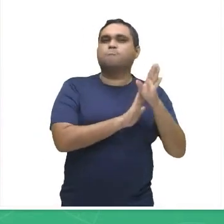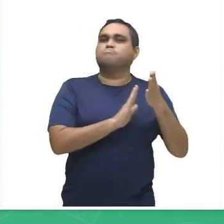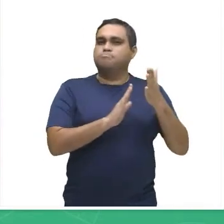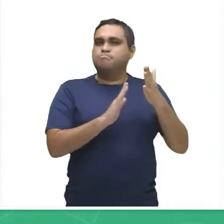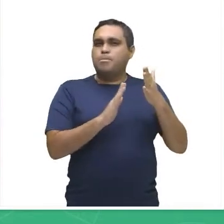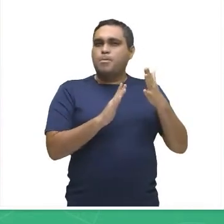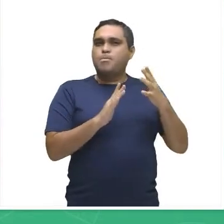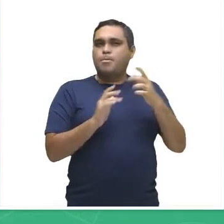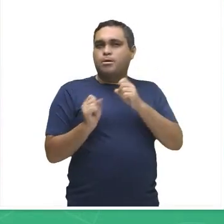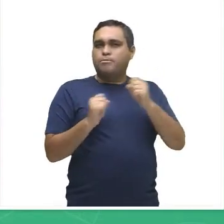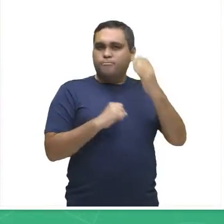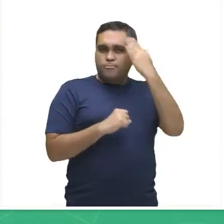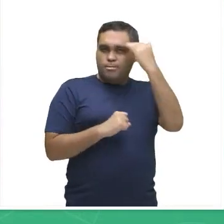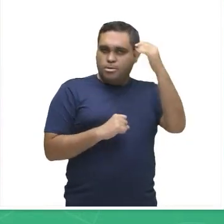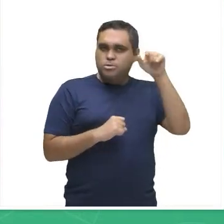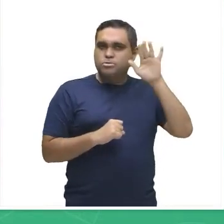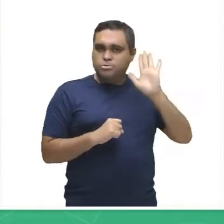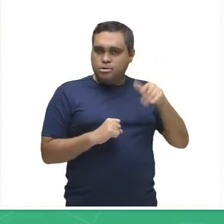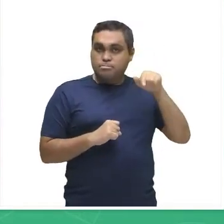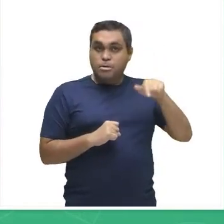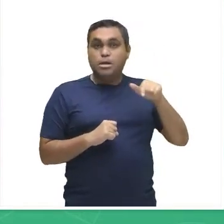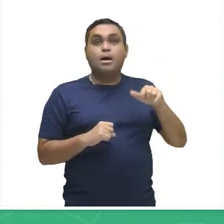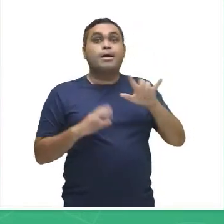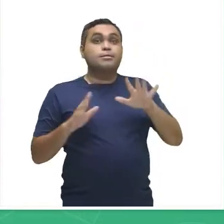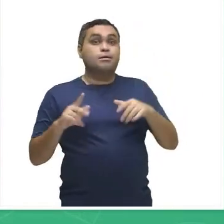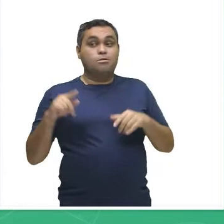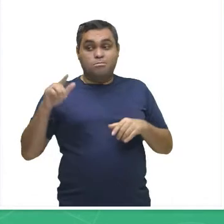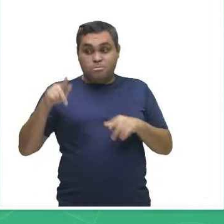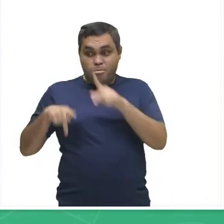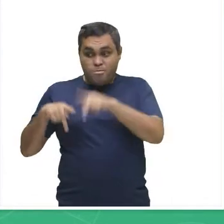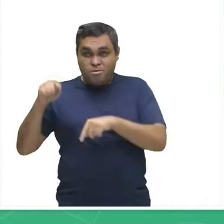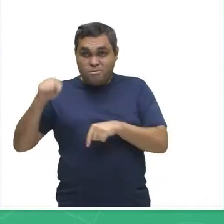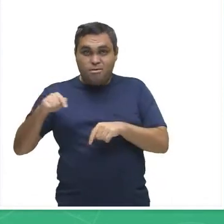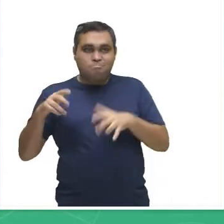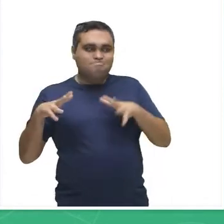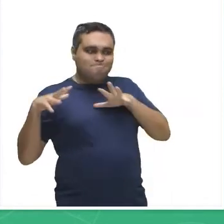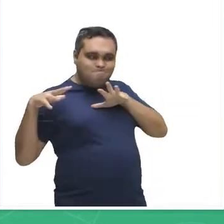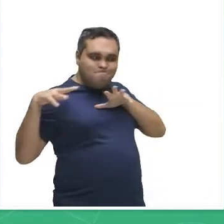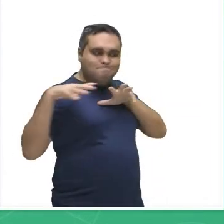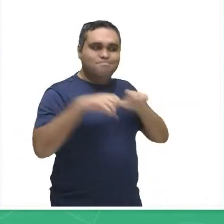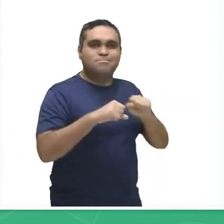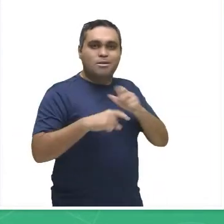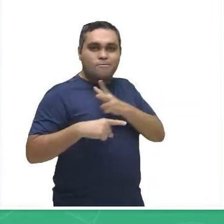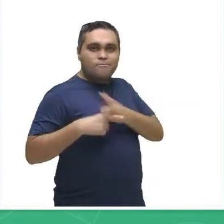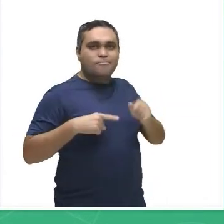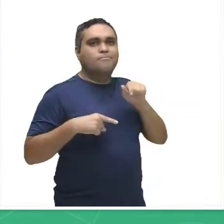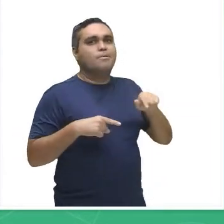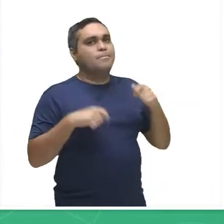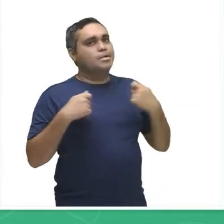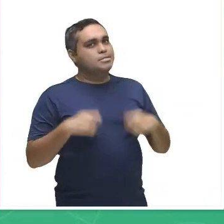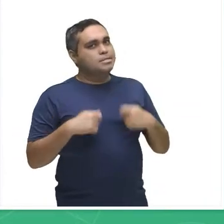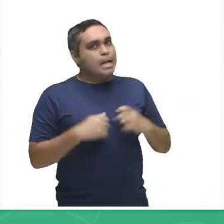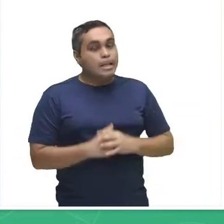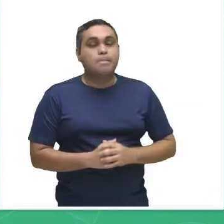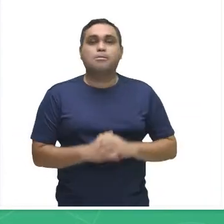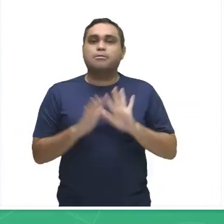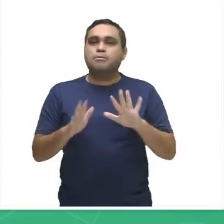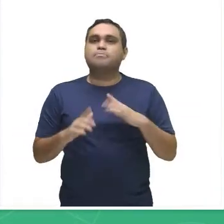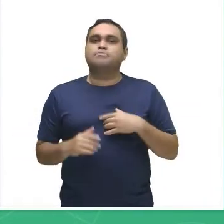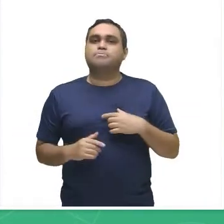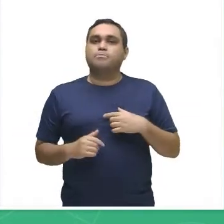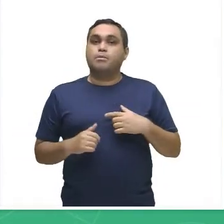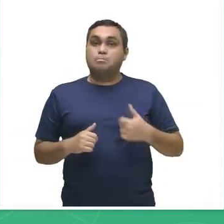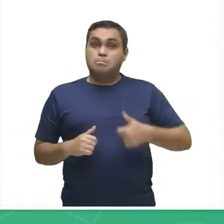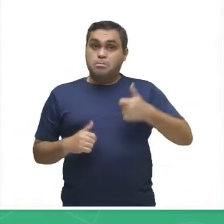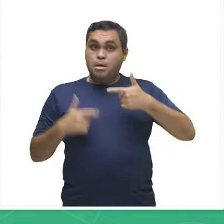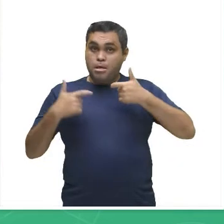aumentar seu império e garantir ali a dominação de todo aquele território. Na Primeira Guerra Médica, como a gente vai ver